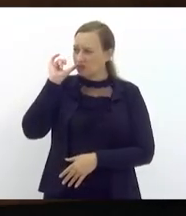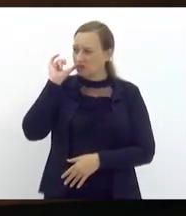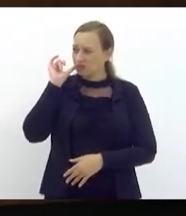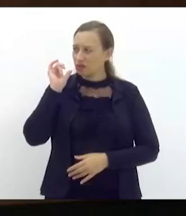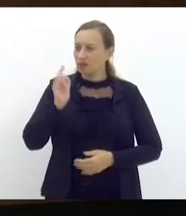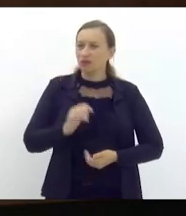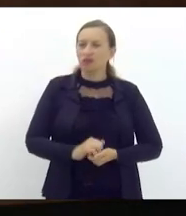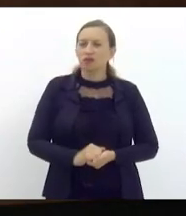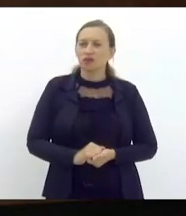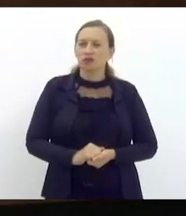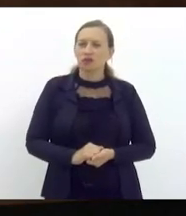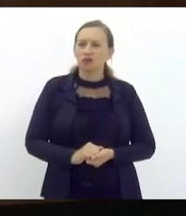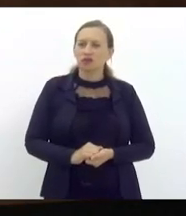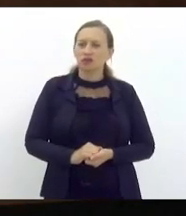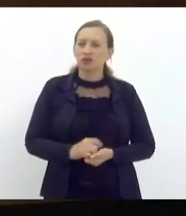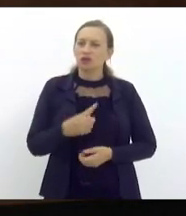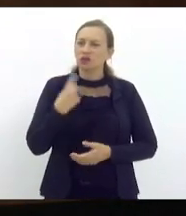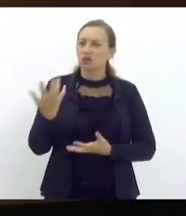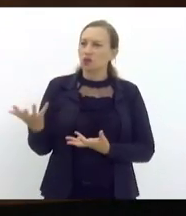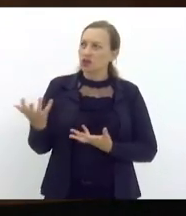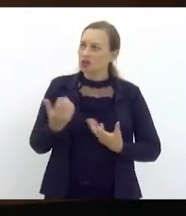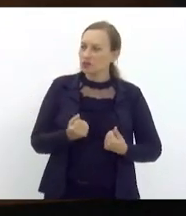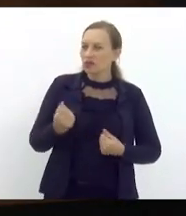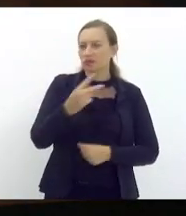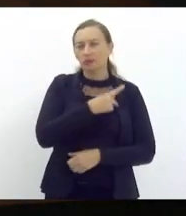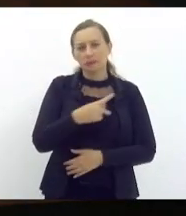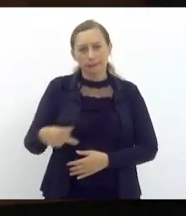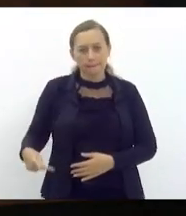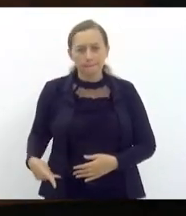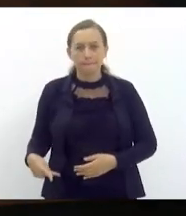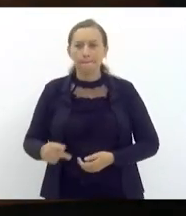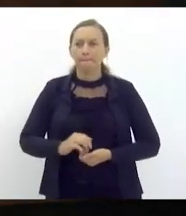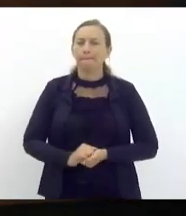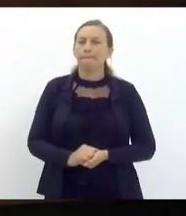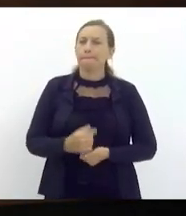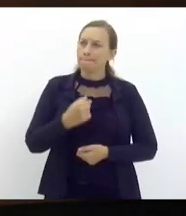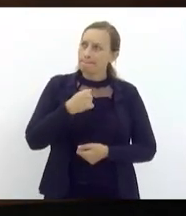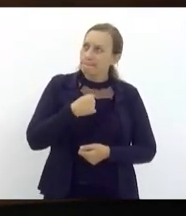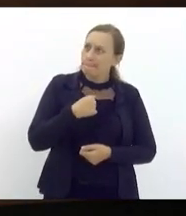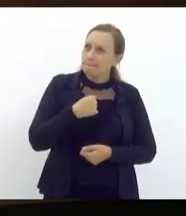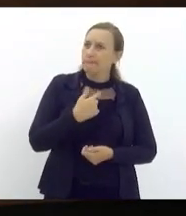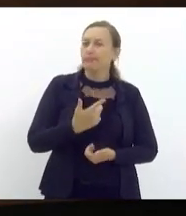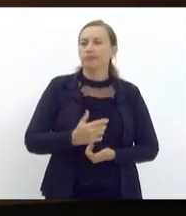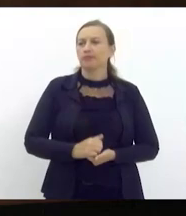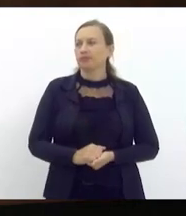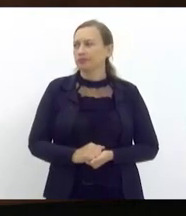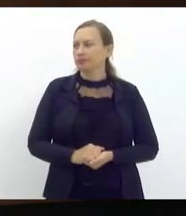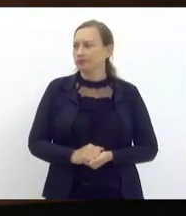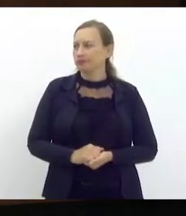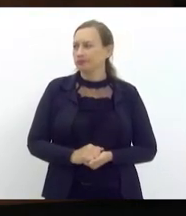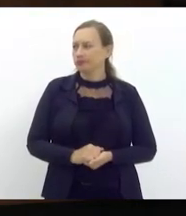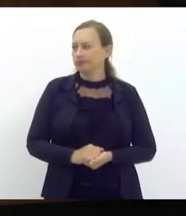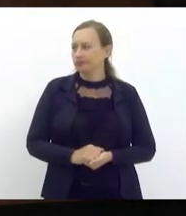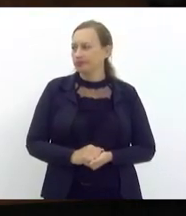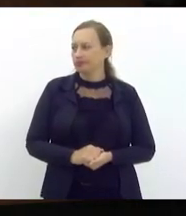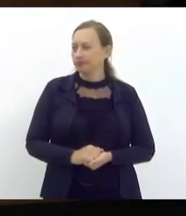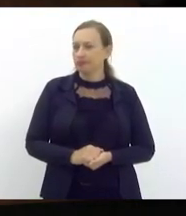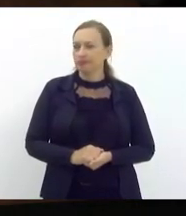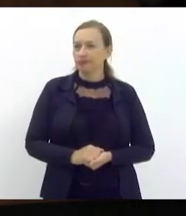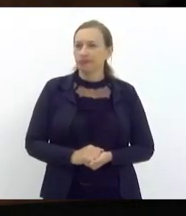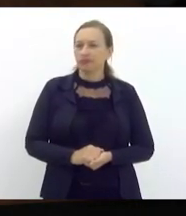nós recebemos inclusive na presidência né eu e o chefe de gabinete